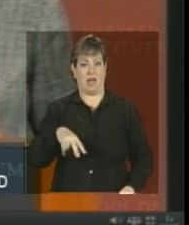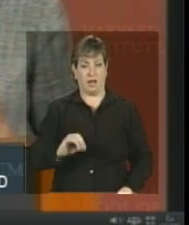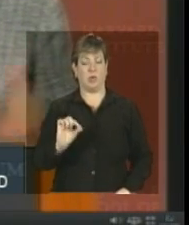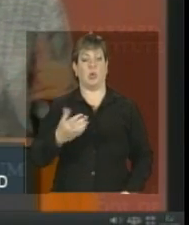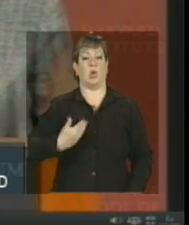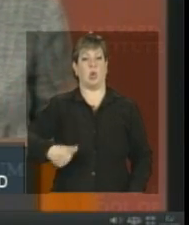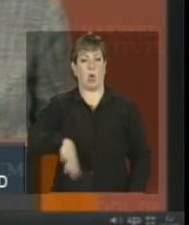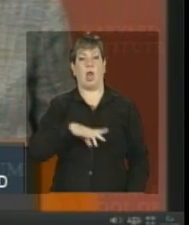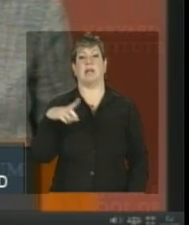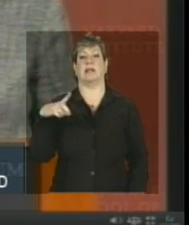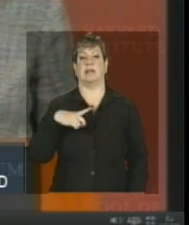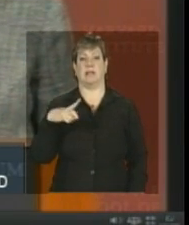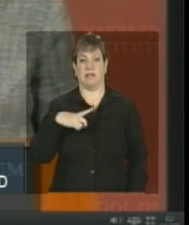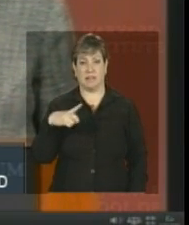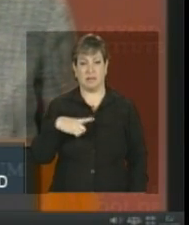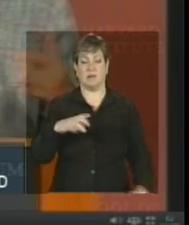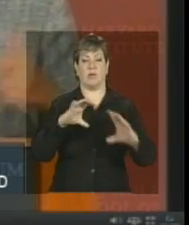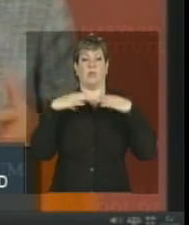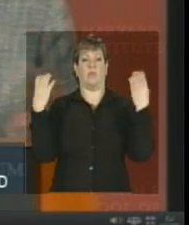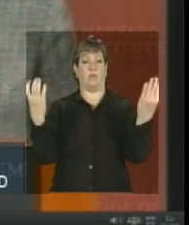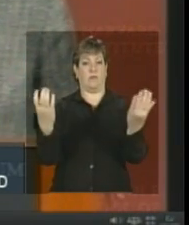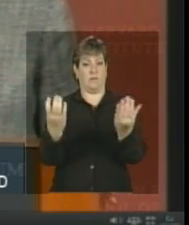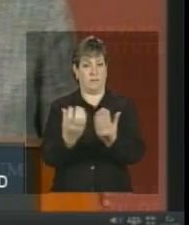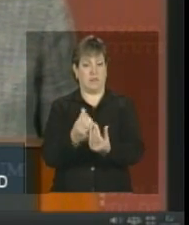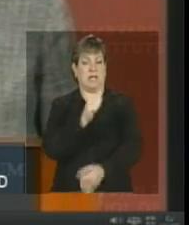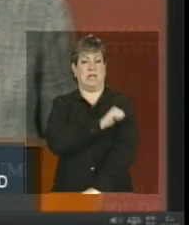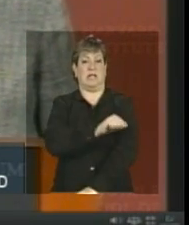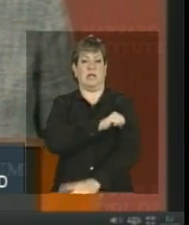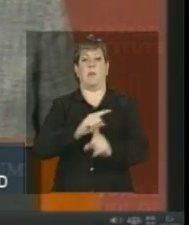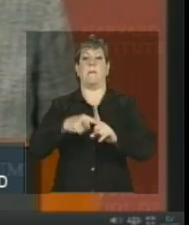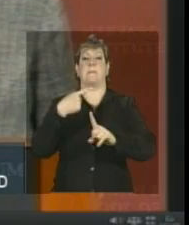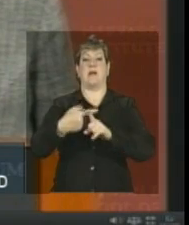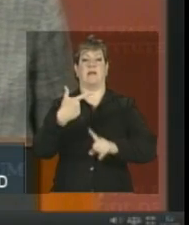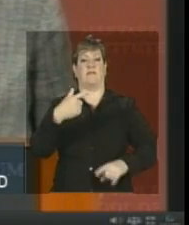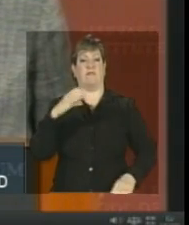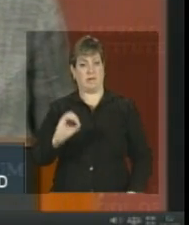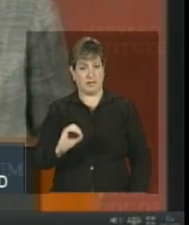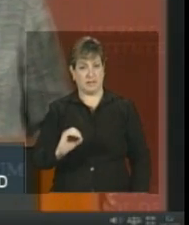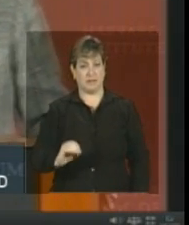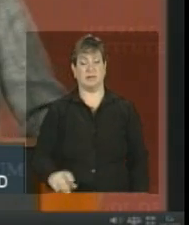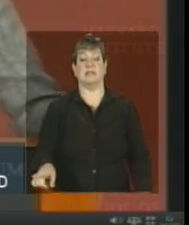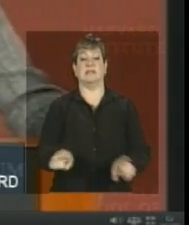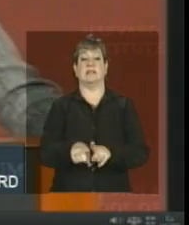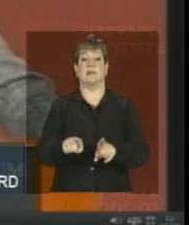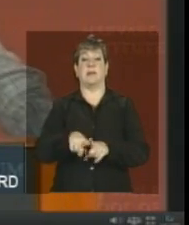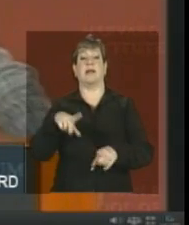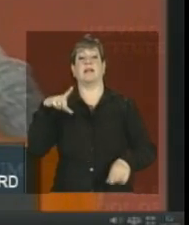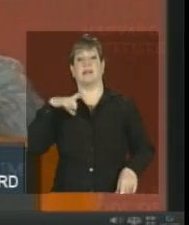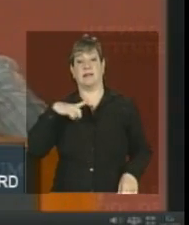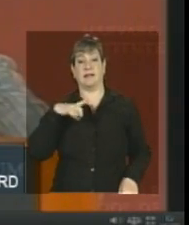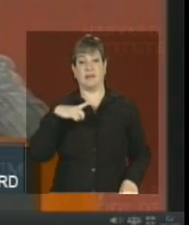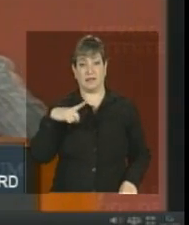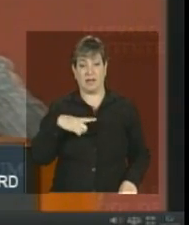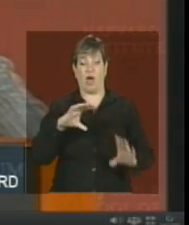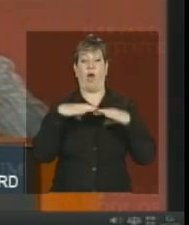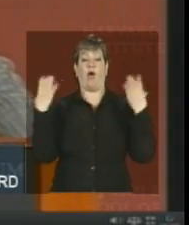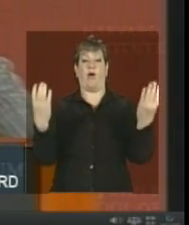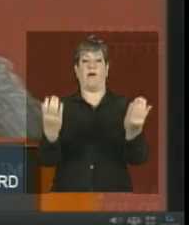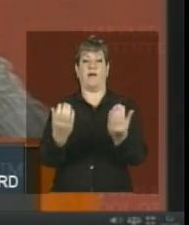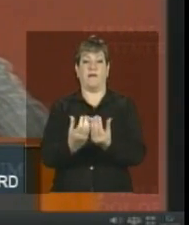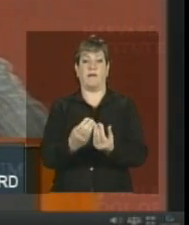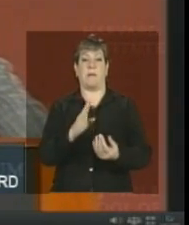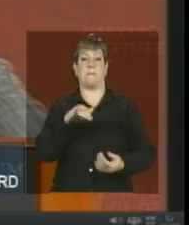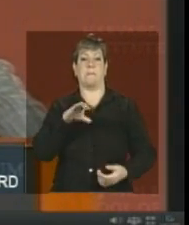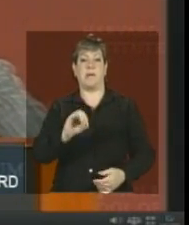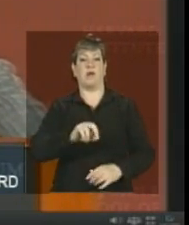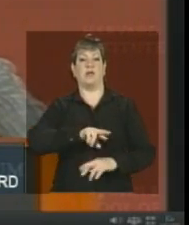nós temos a conferência do Rio Mais 20 e temos também a conferência da